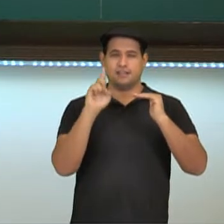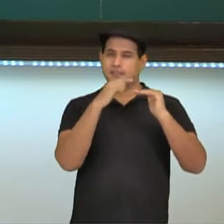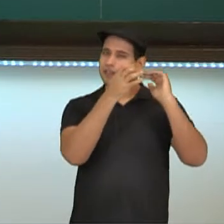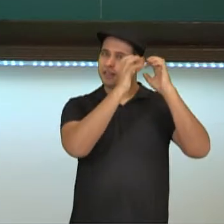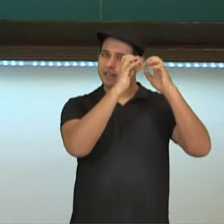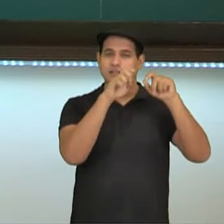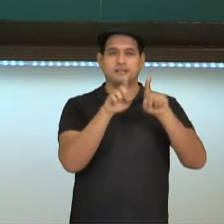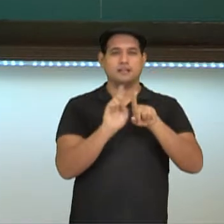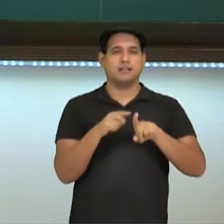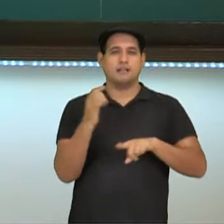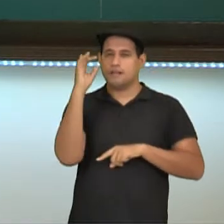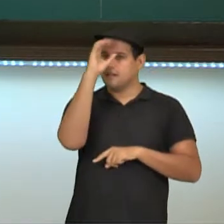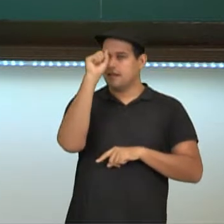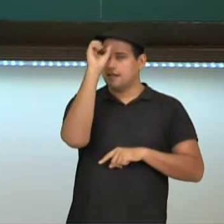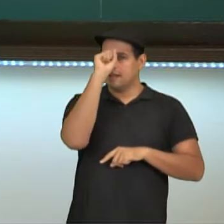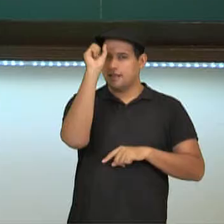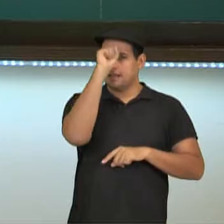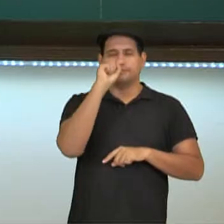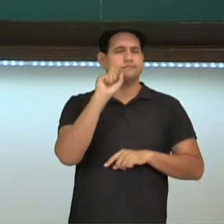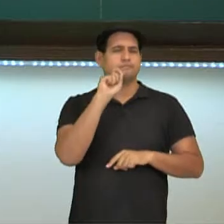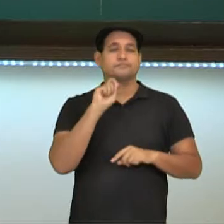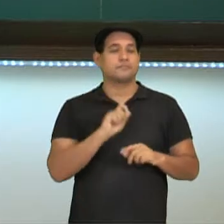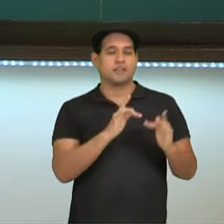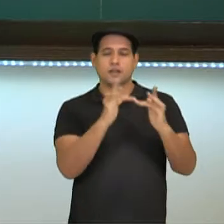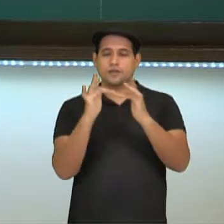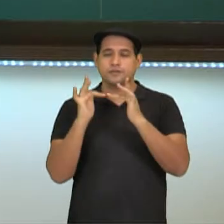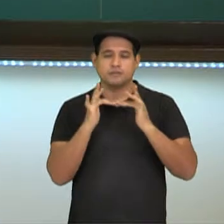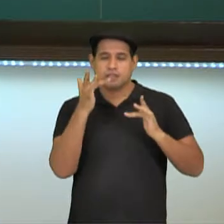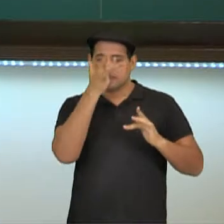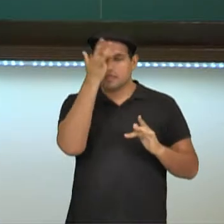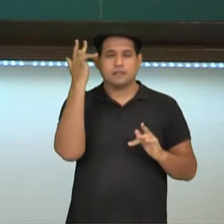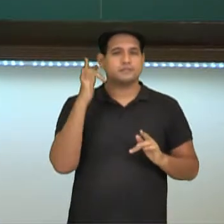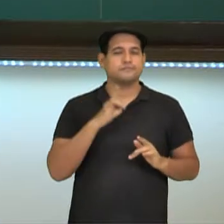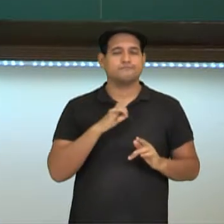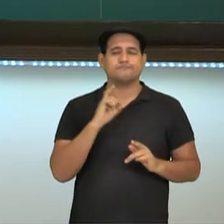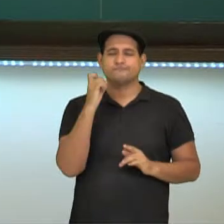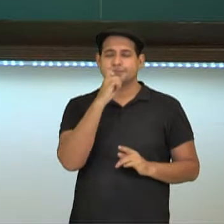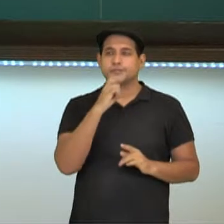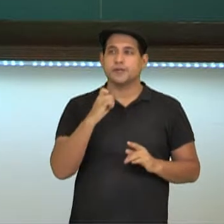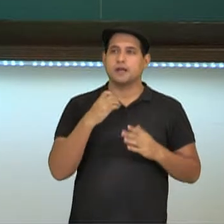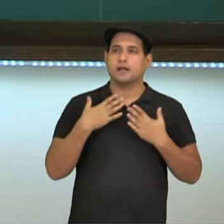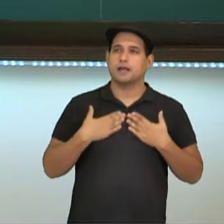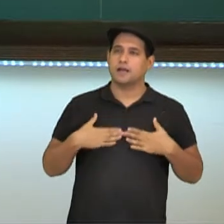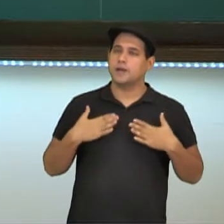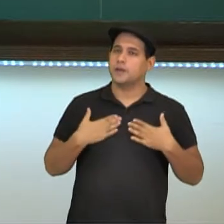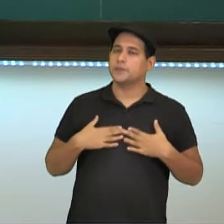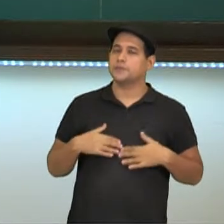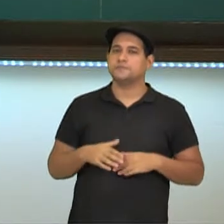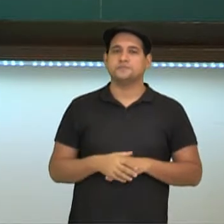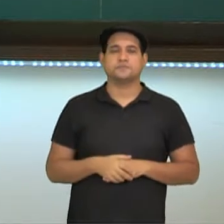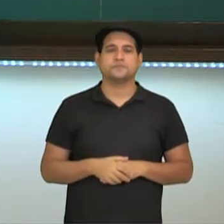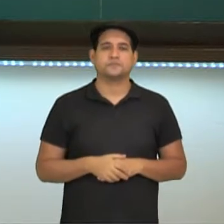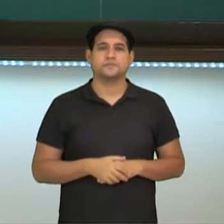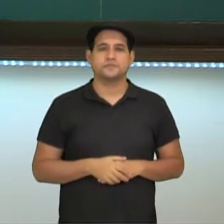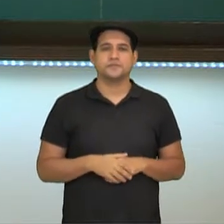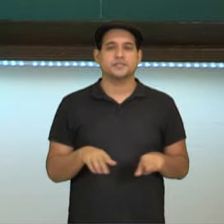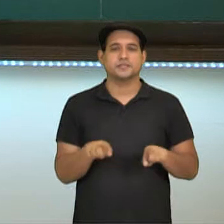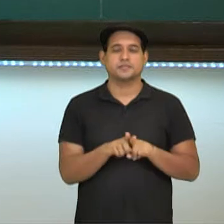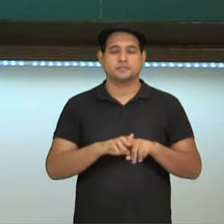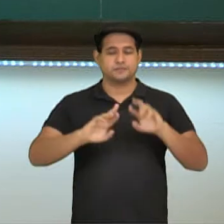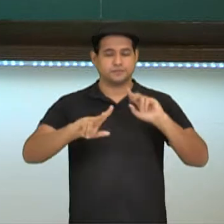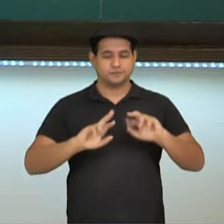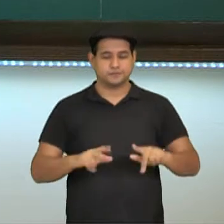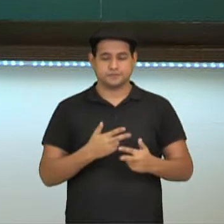nós conseguimos aprender a tratar os assuntos mais difíceis de uma forma mais calma. E com isso trazendo